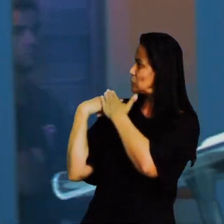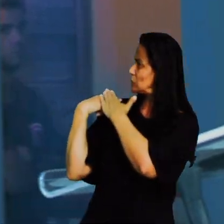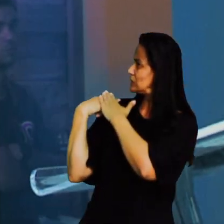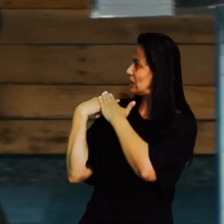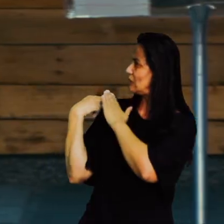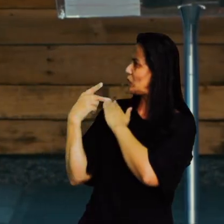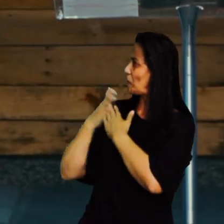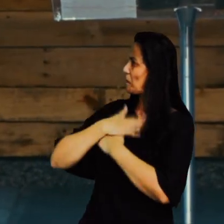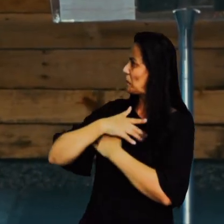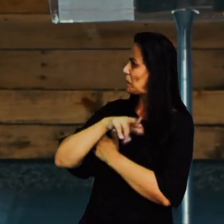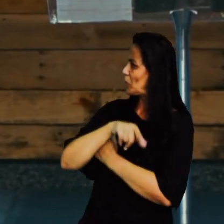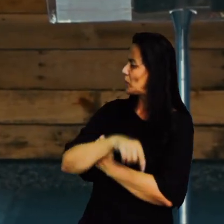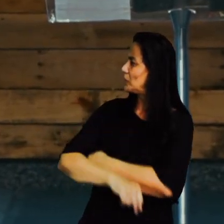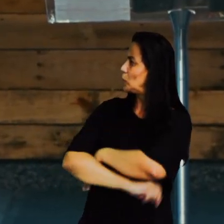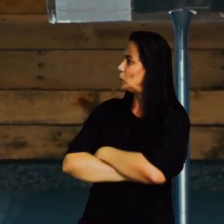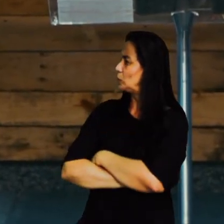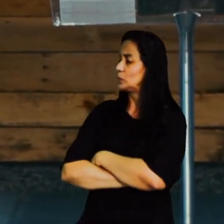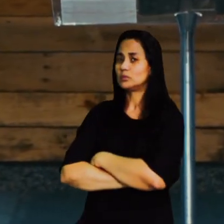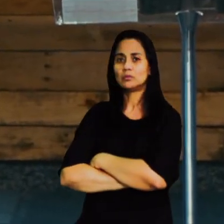Yes!